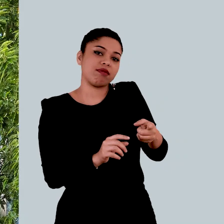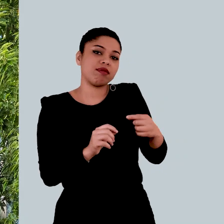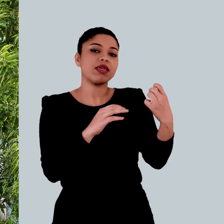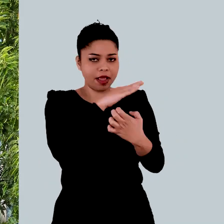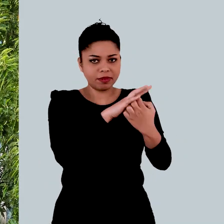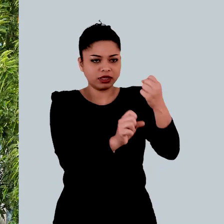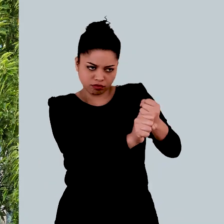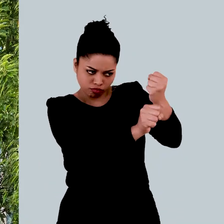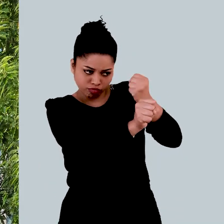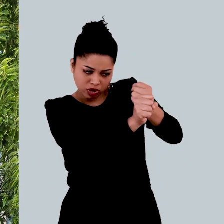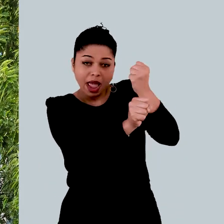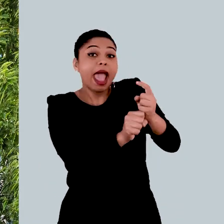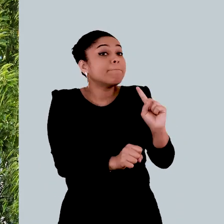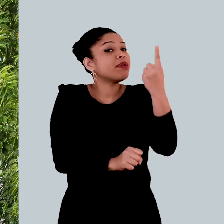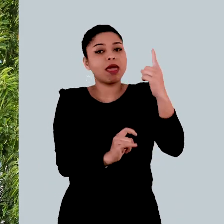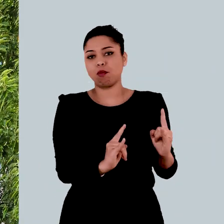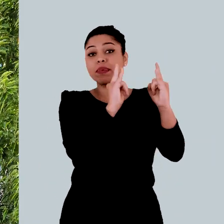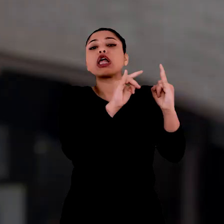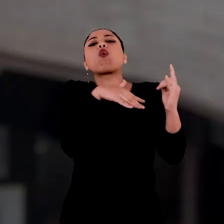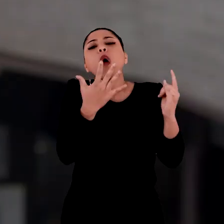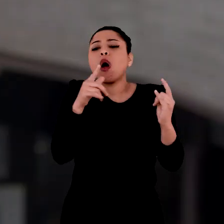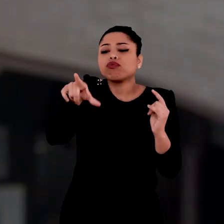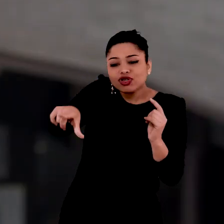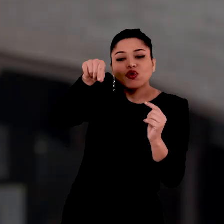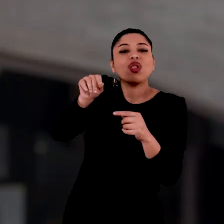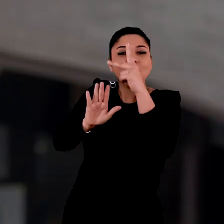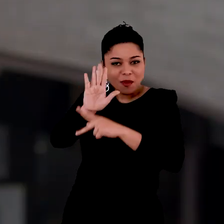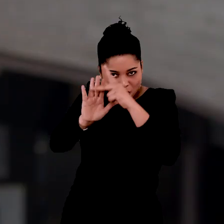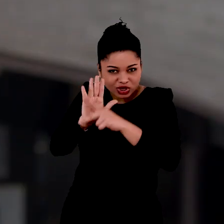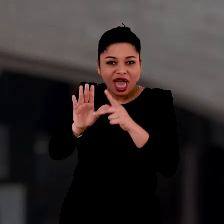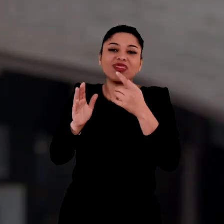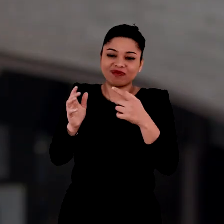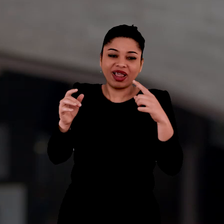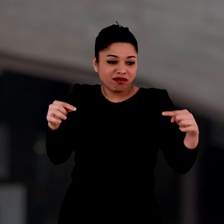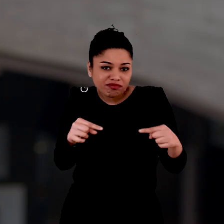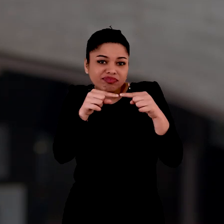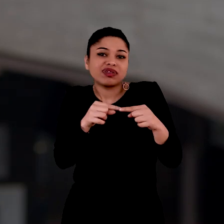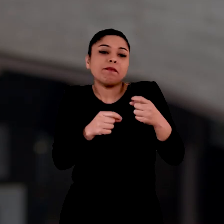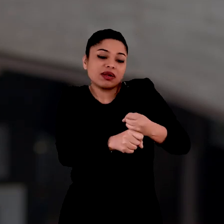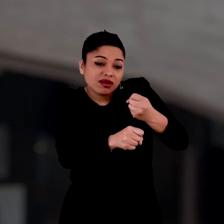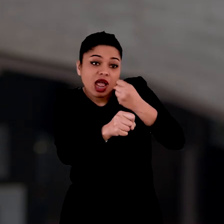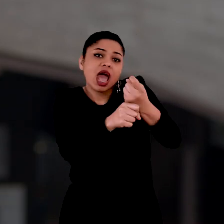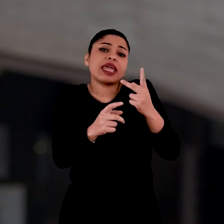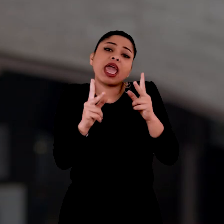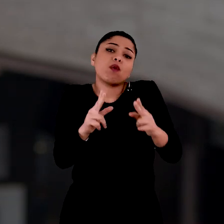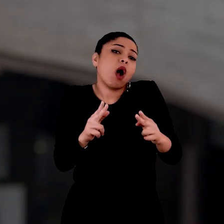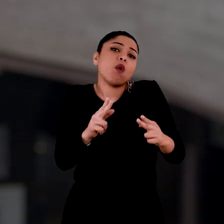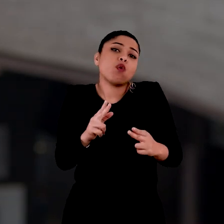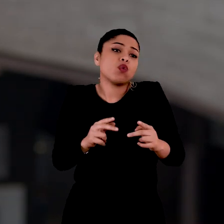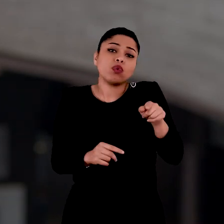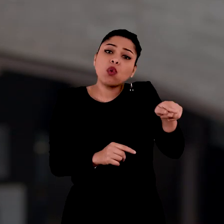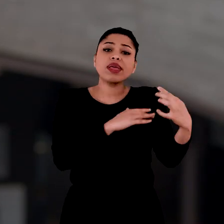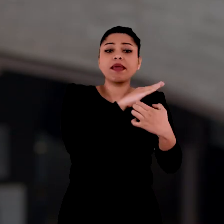espírito inovador, de trazer esse ar assim, mais arejado, mais cosmopolita.